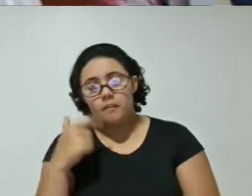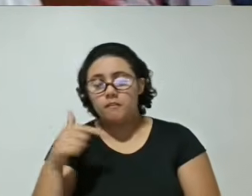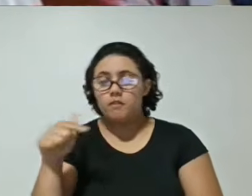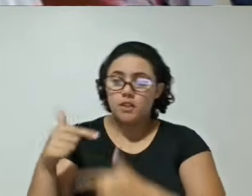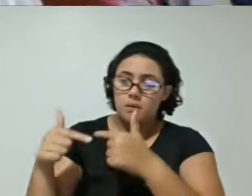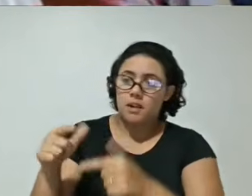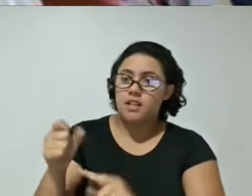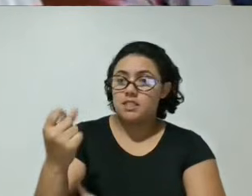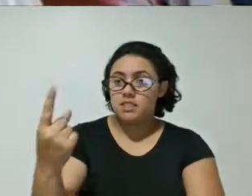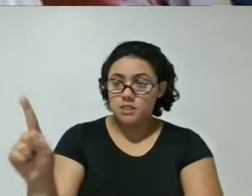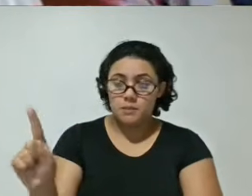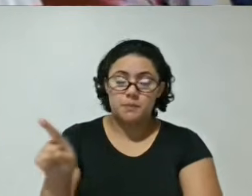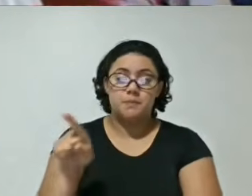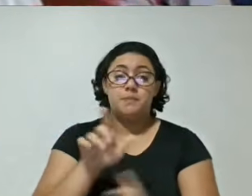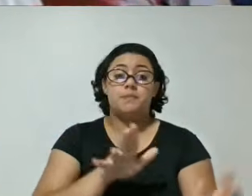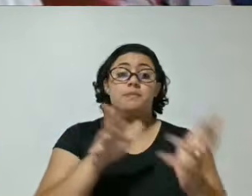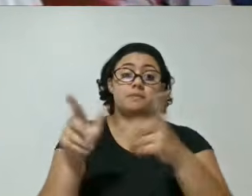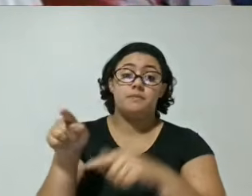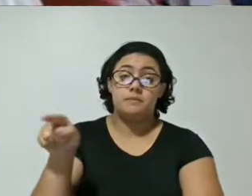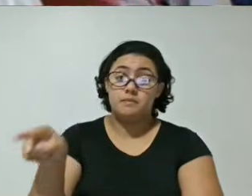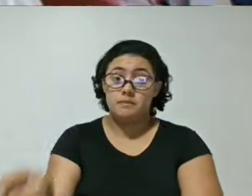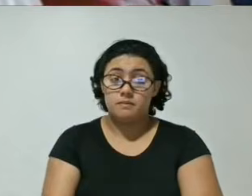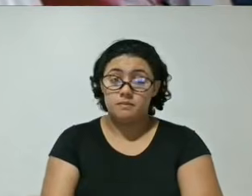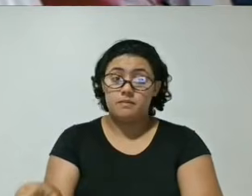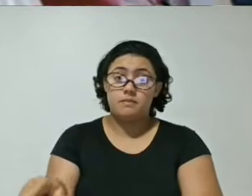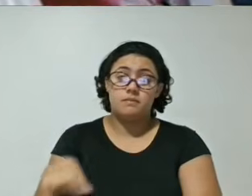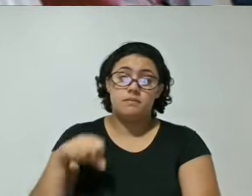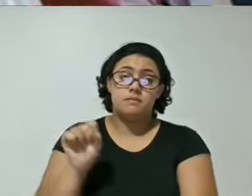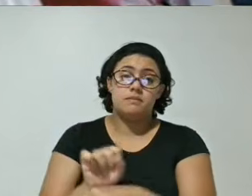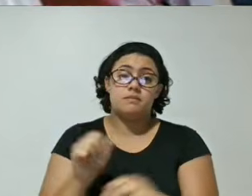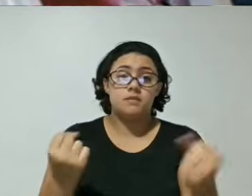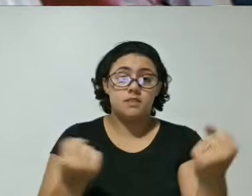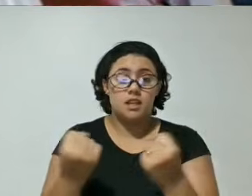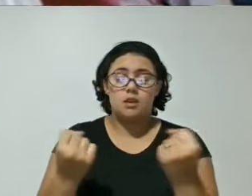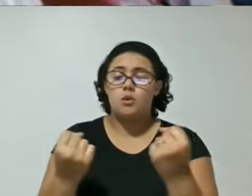quando eu cheguei lá, né, parei o carro na porta,